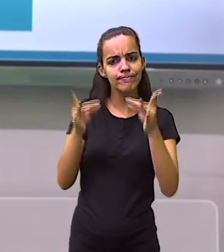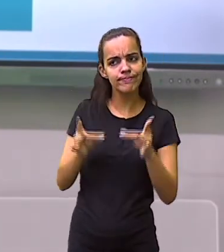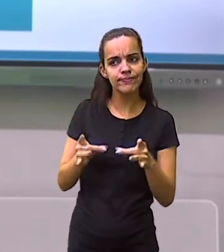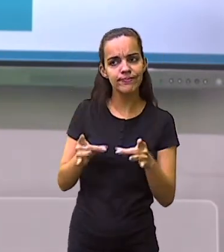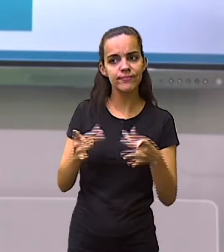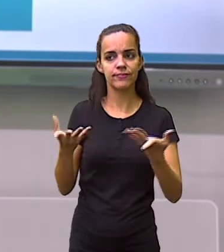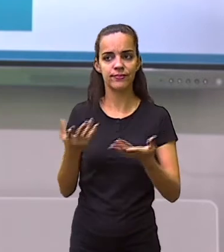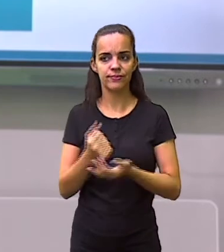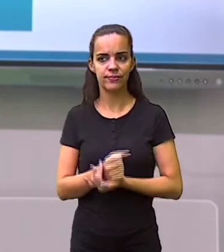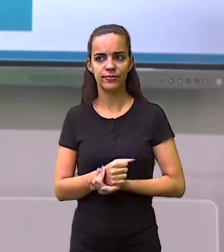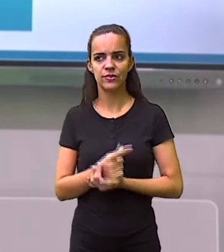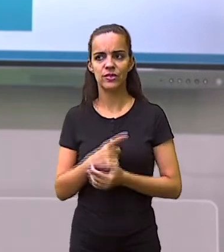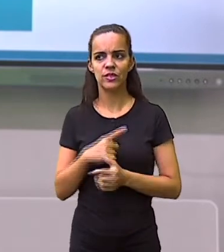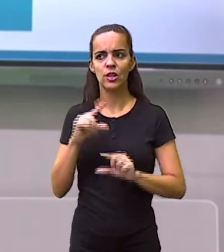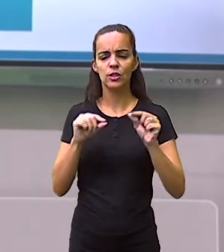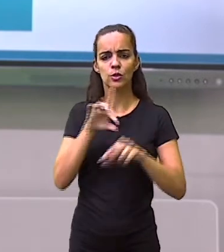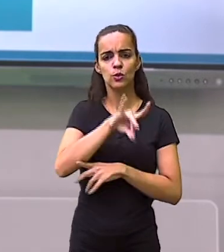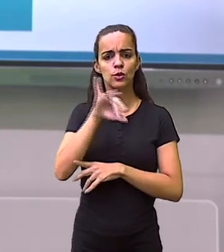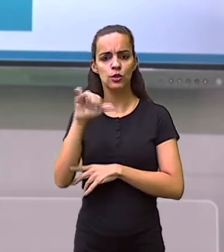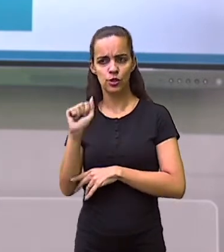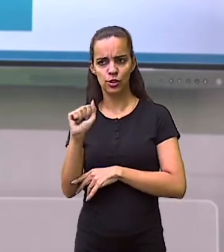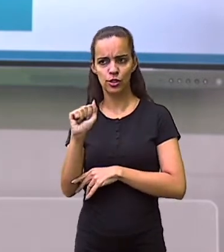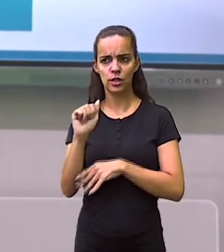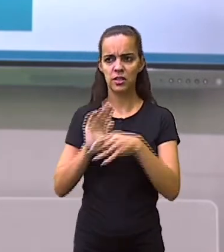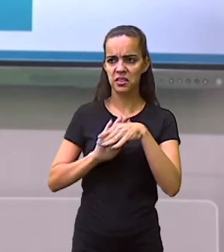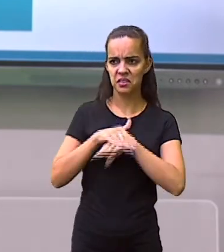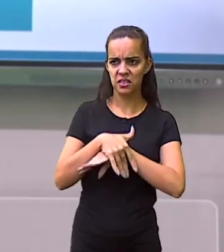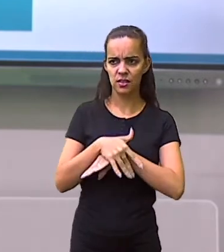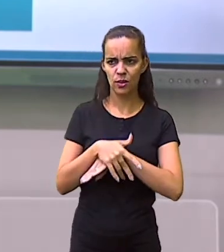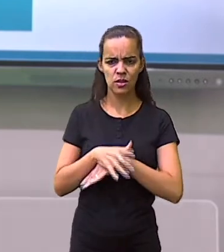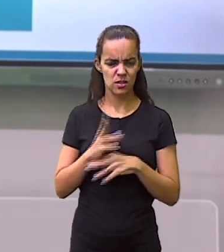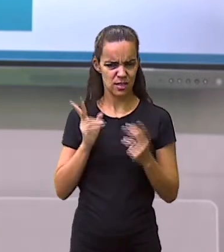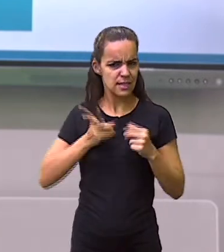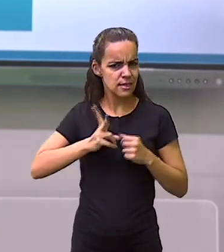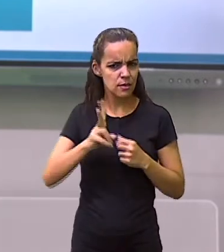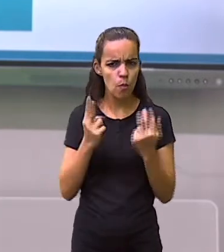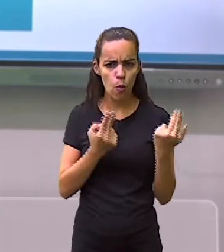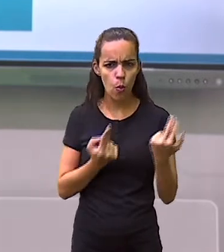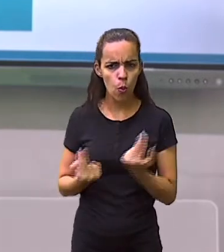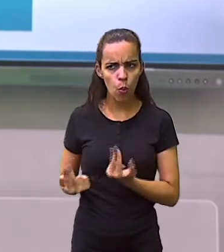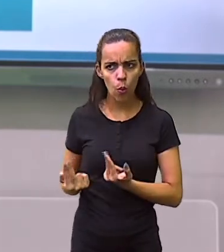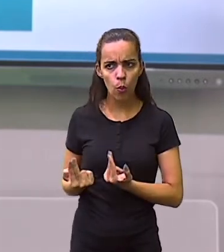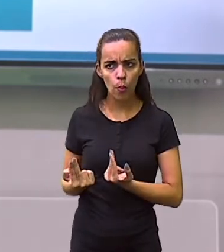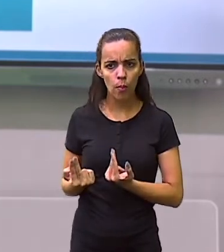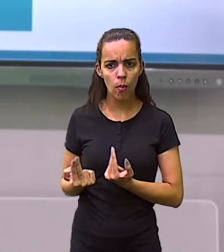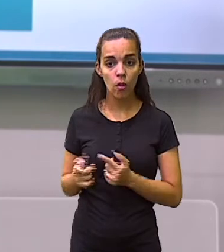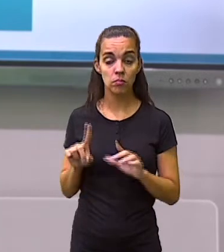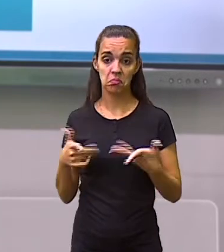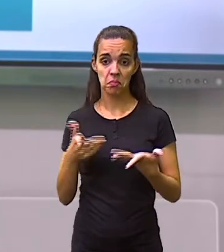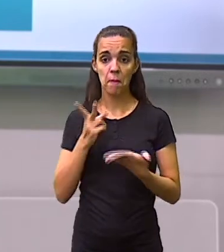o dia e a noite. Será que eles são sempre iguais? Possuem as mesmas